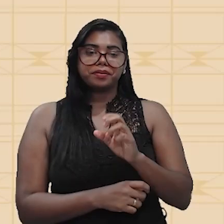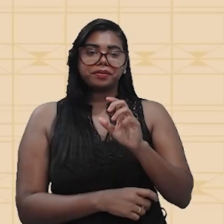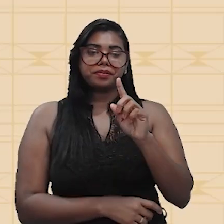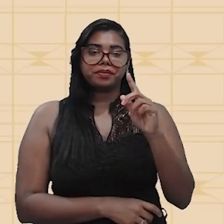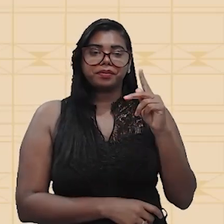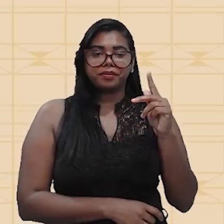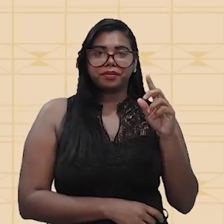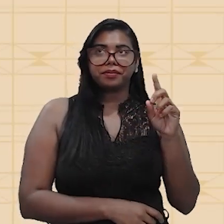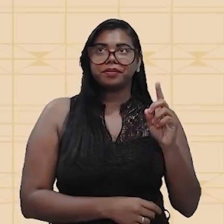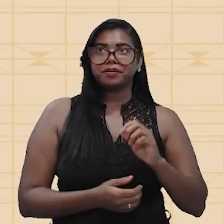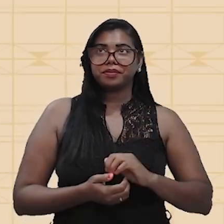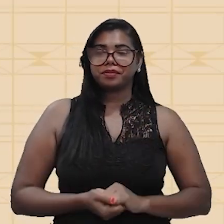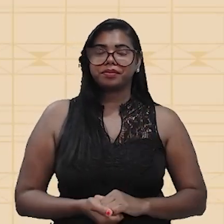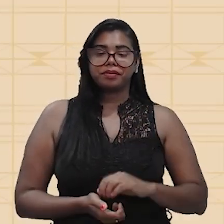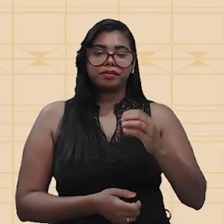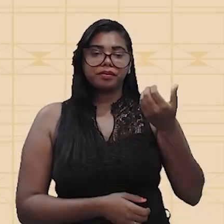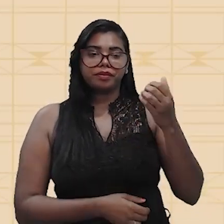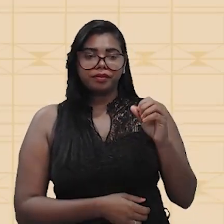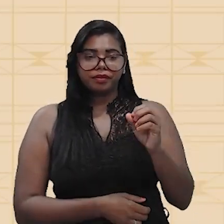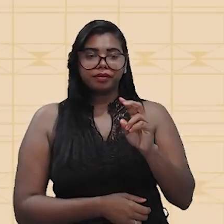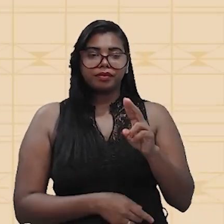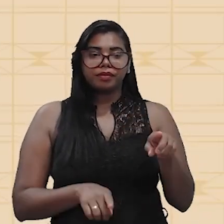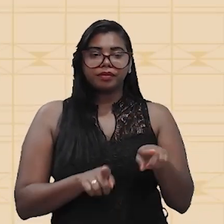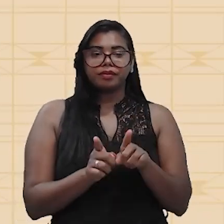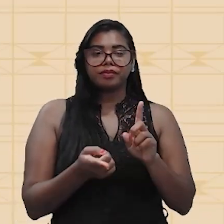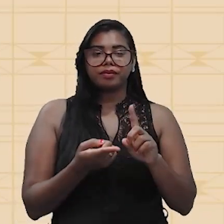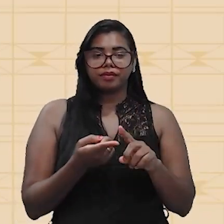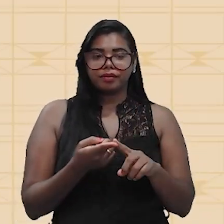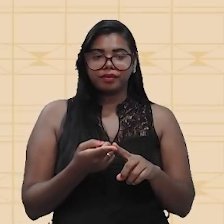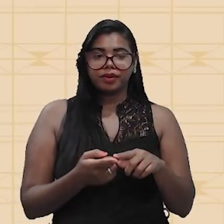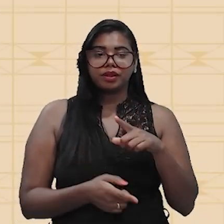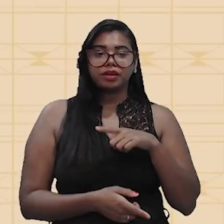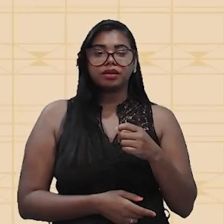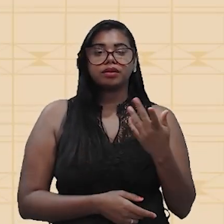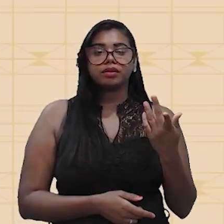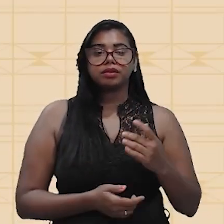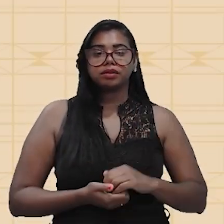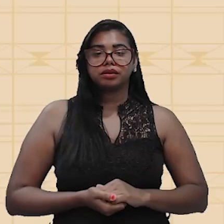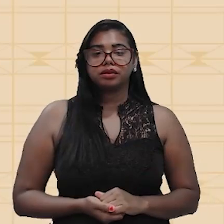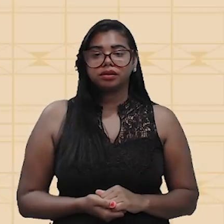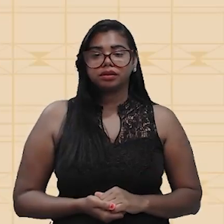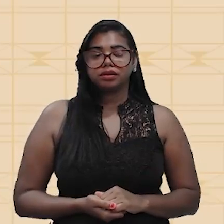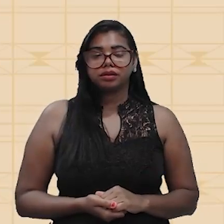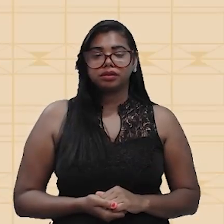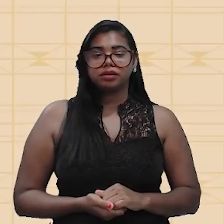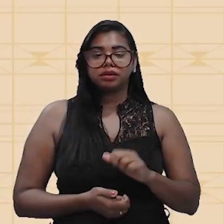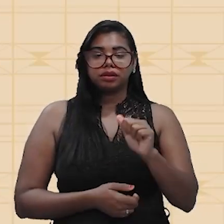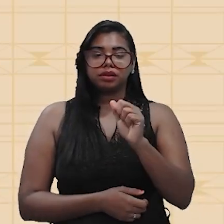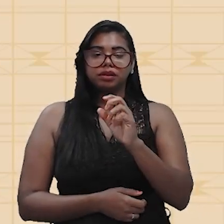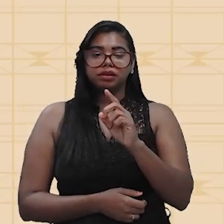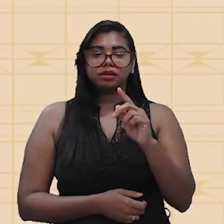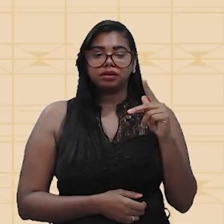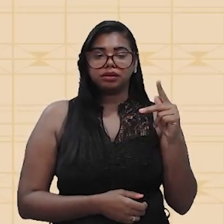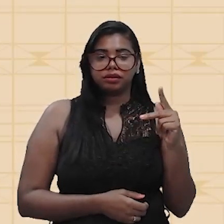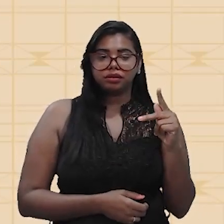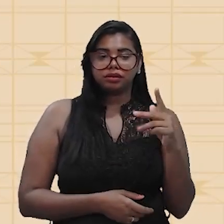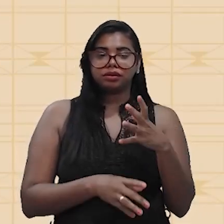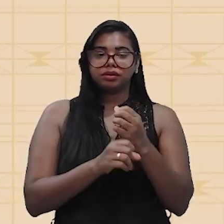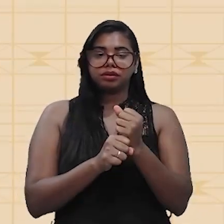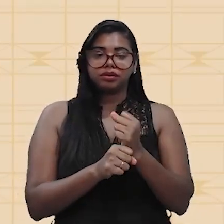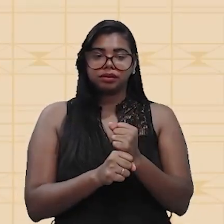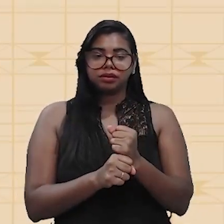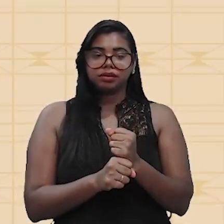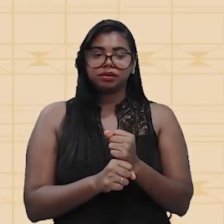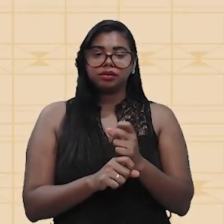10 ohms, você tem uma potência de quanto? Eu tenho uma DDP de 20, que a gente já calculou anteriormente.